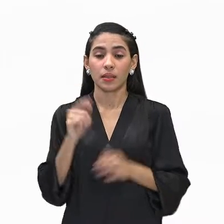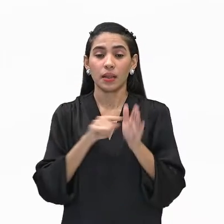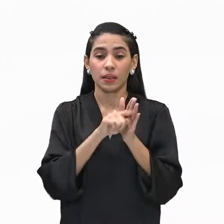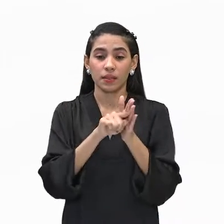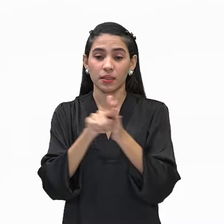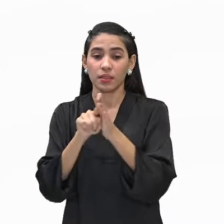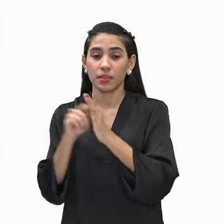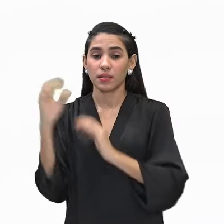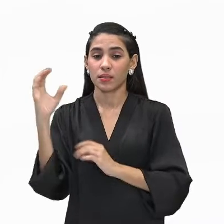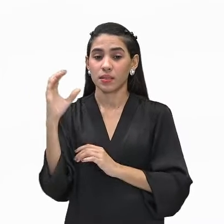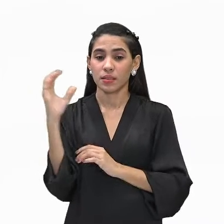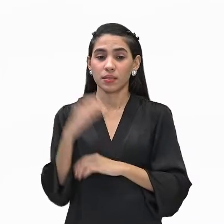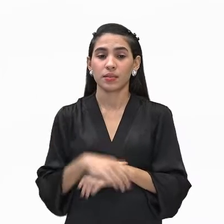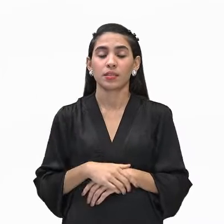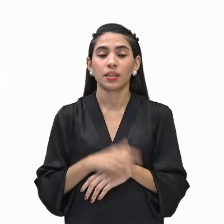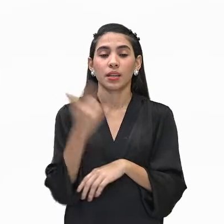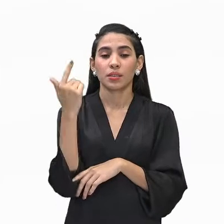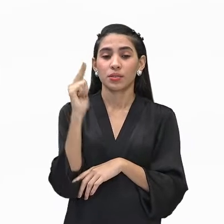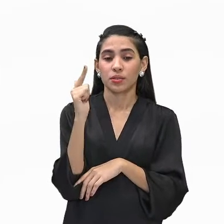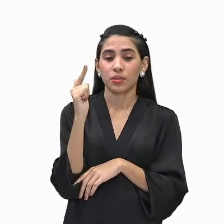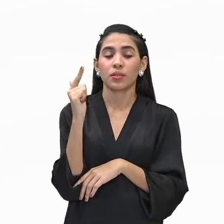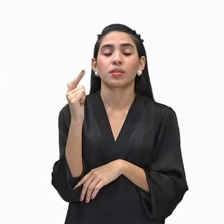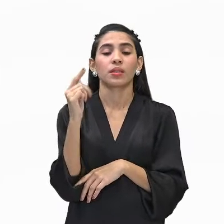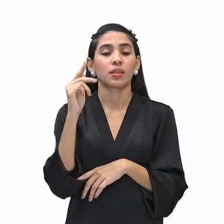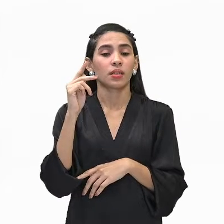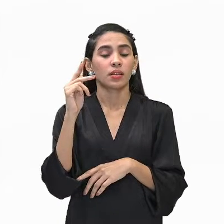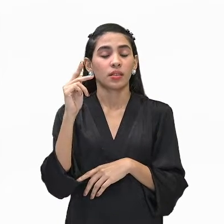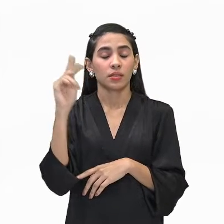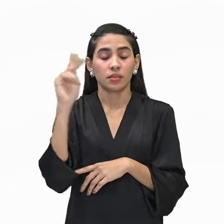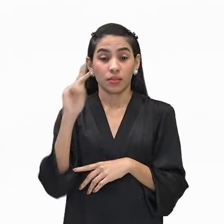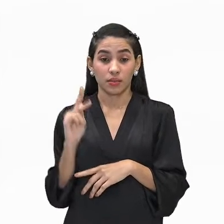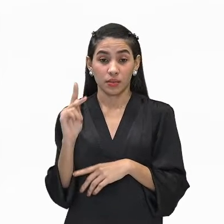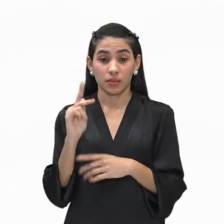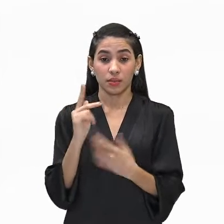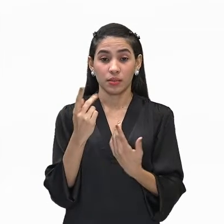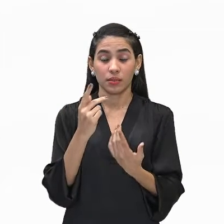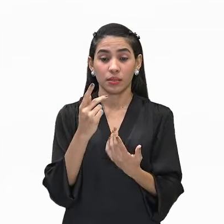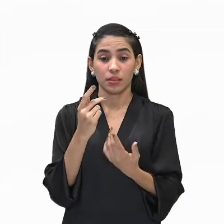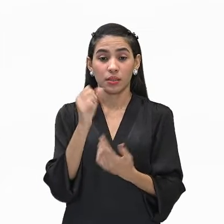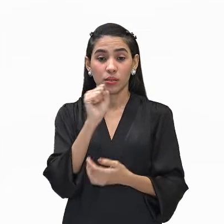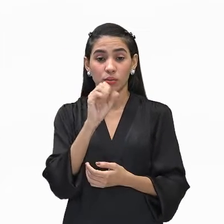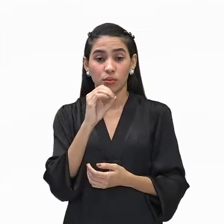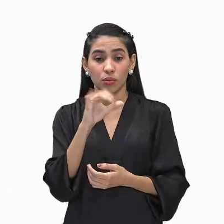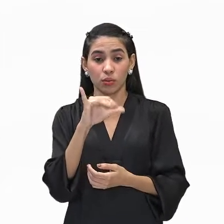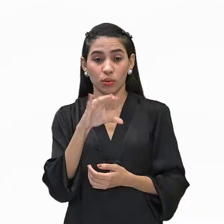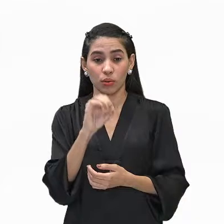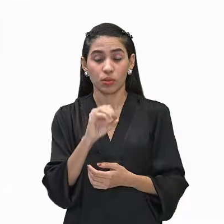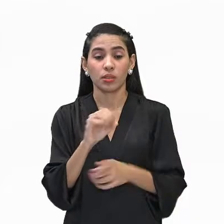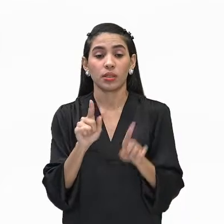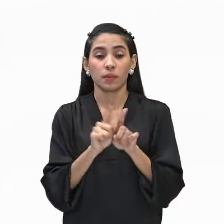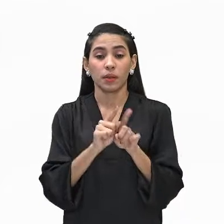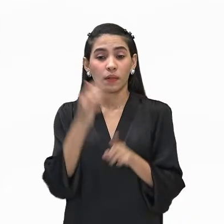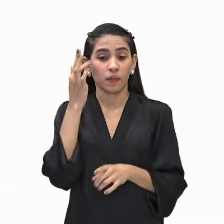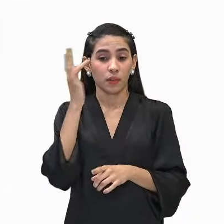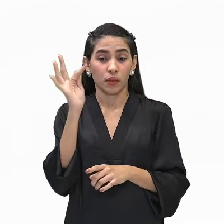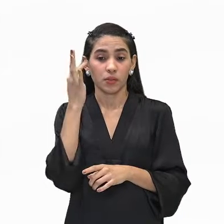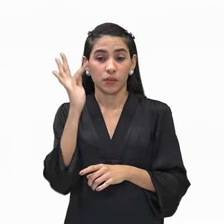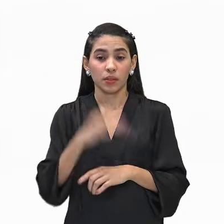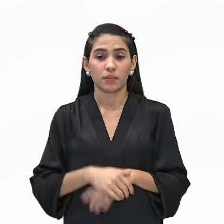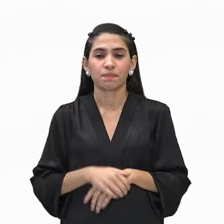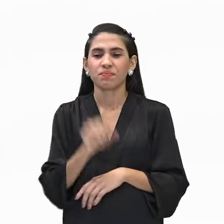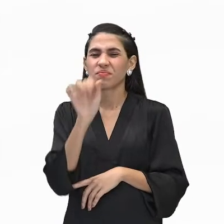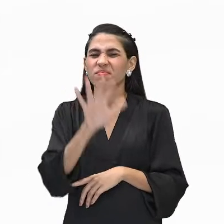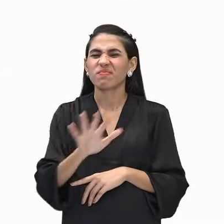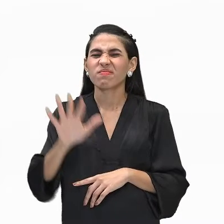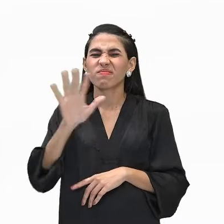científica, história, geografia, sociologia e filosofia. Você já vê ali uma imagem, mas o que é essa imagem que eu não estou entendendo